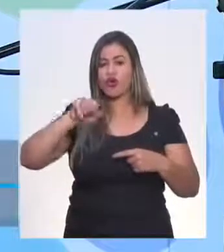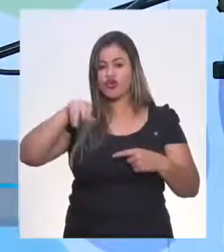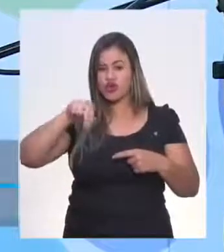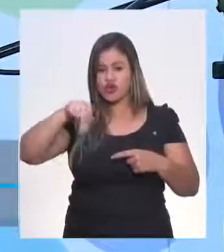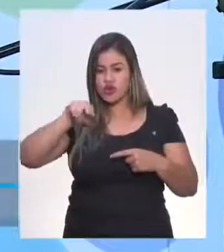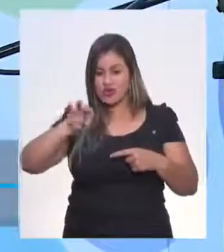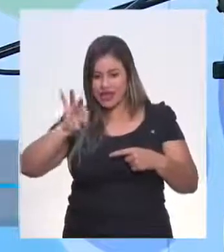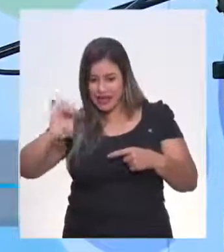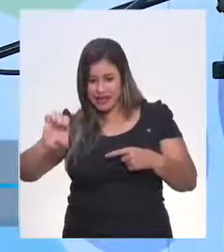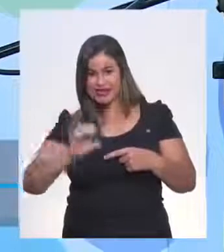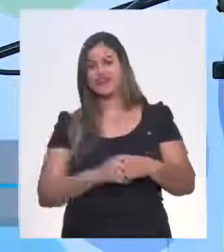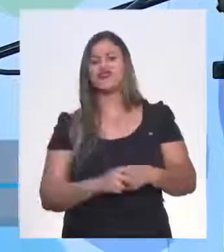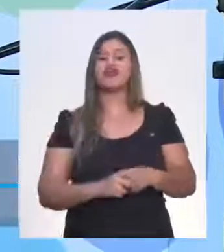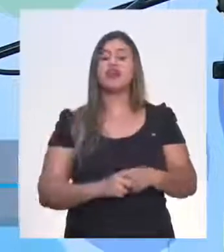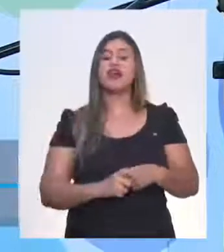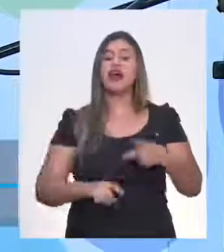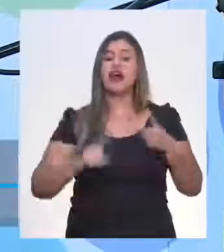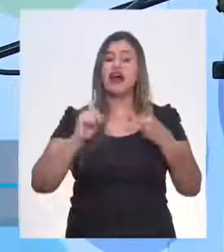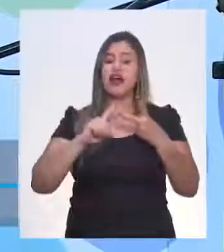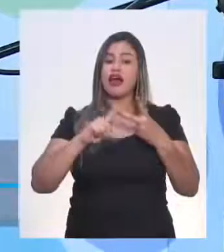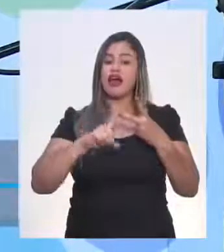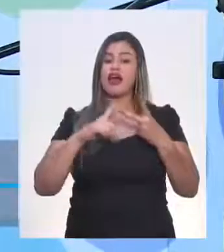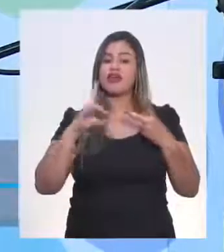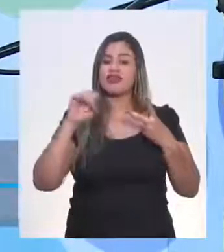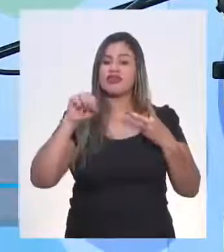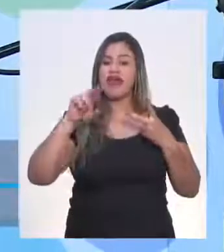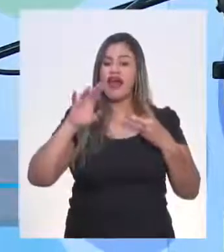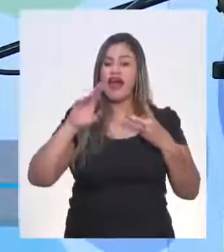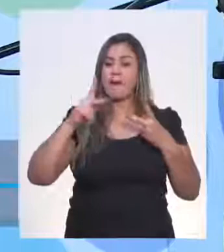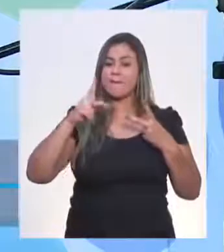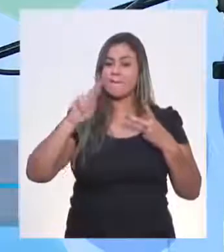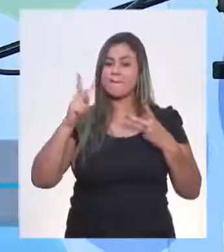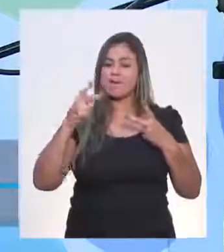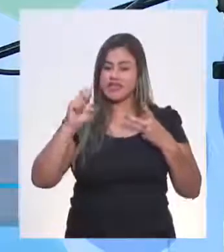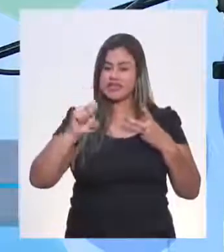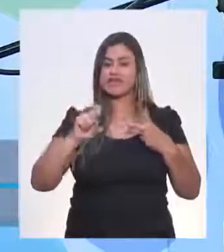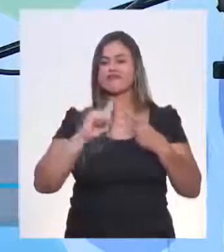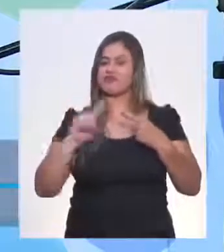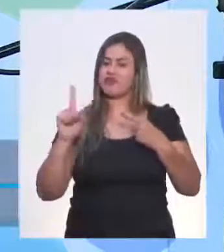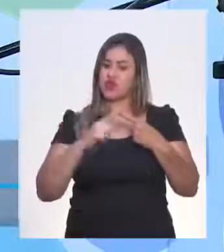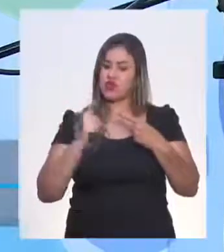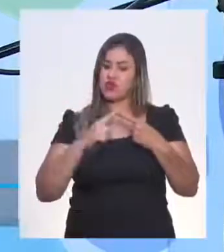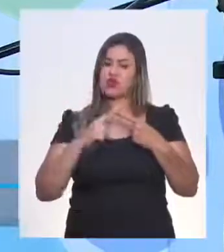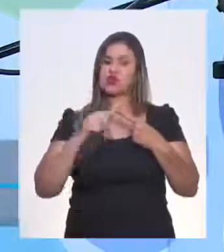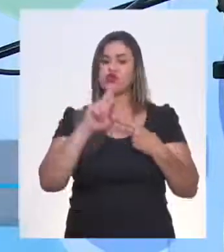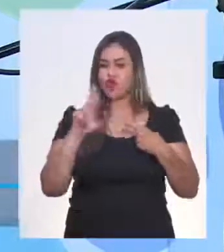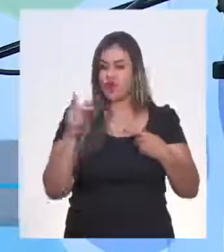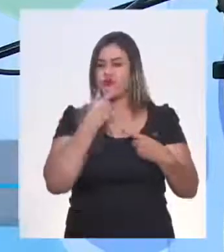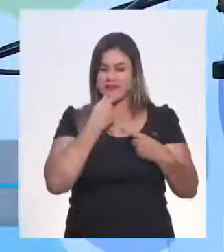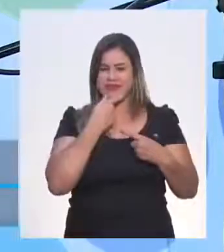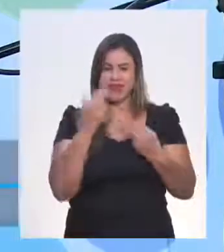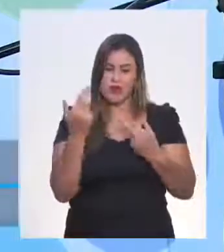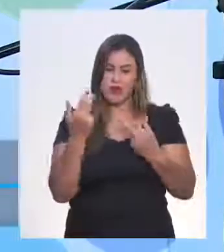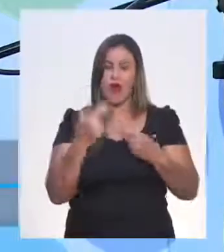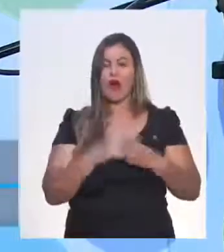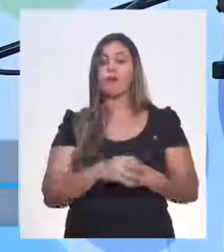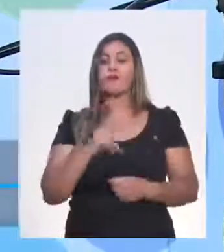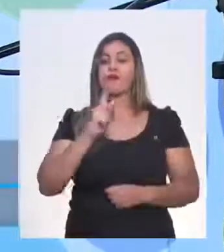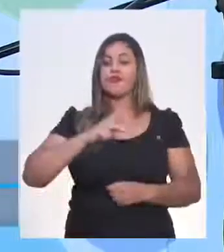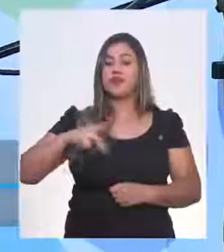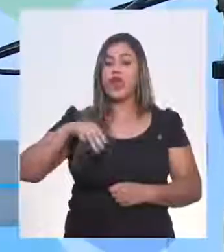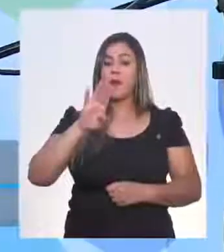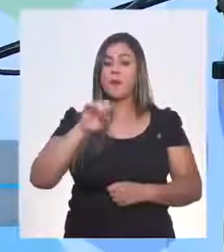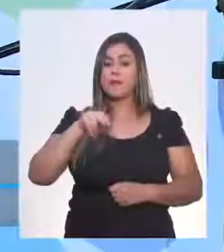Teresa que traz o comentário da Dafne Dafne diz Now United e o pro